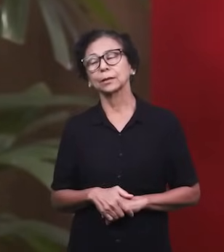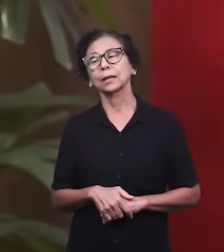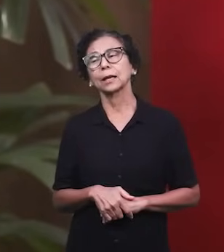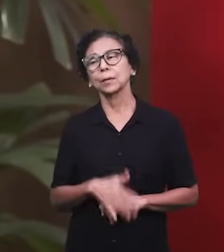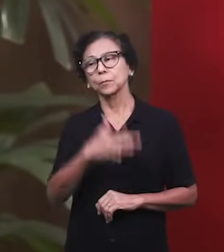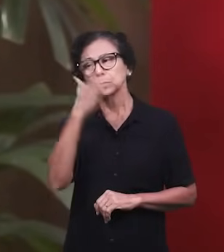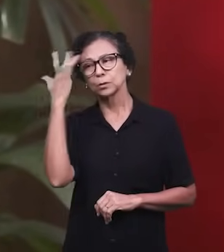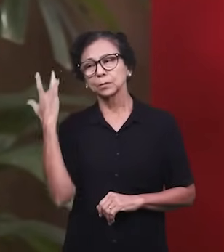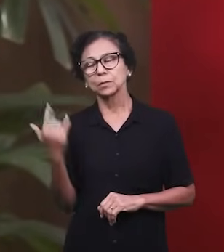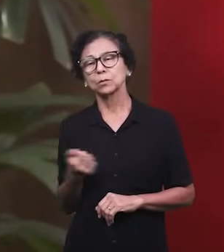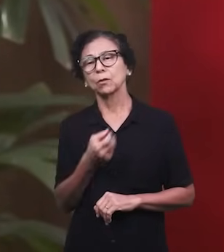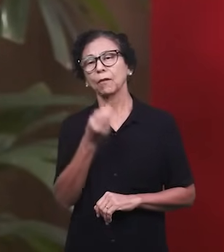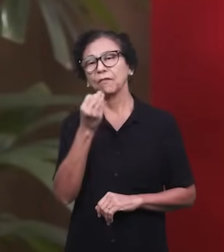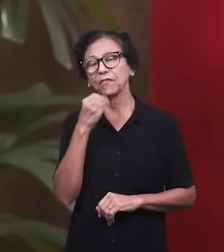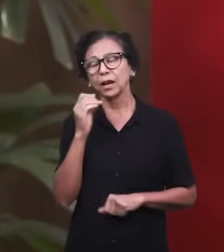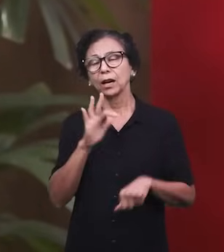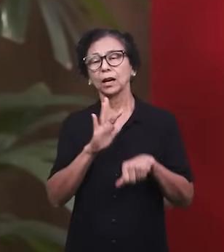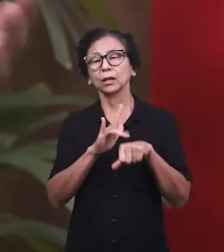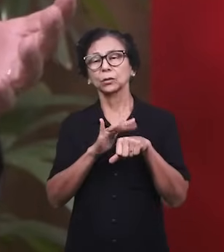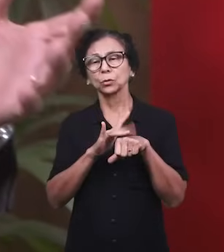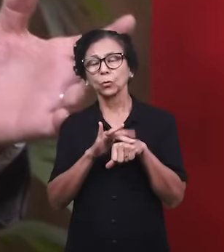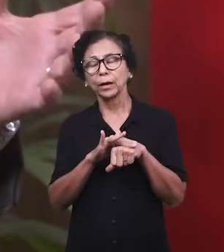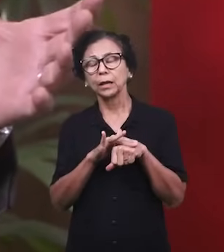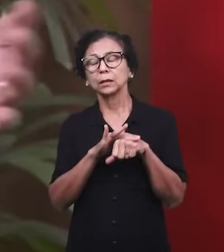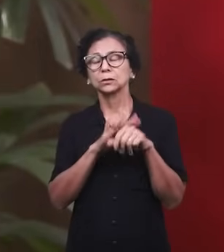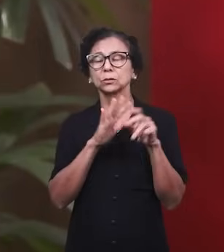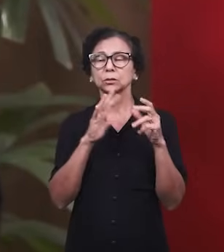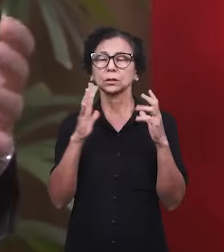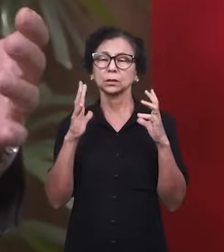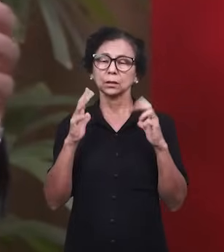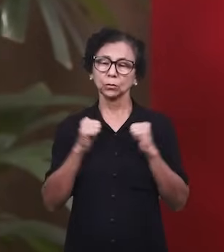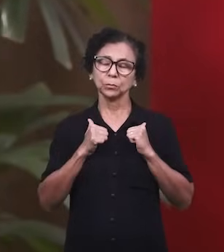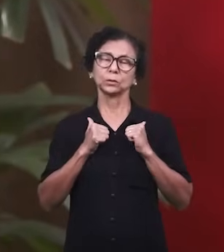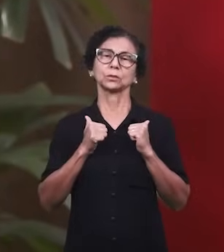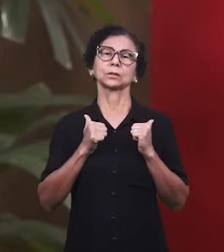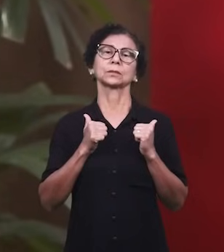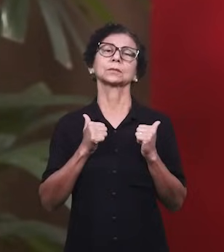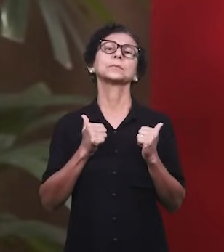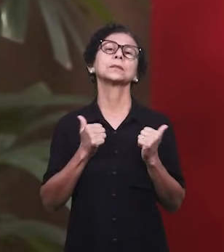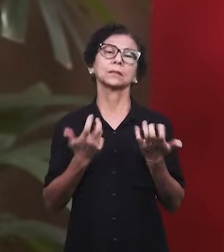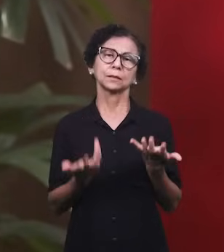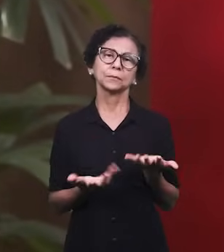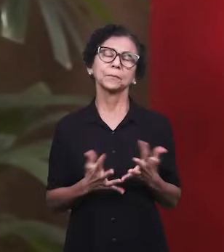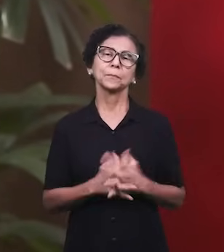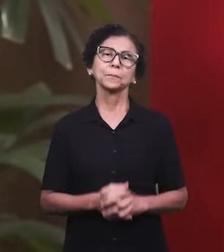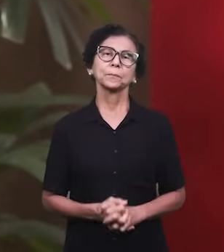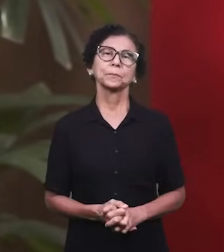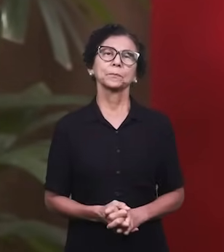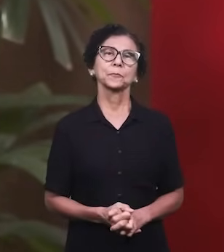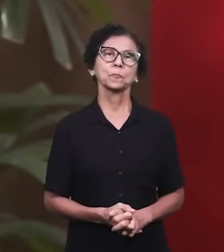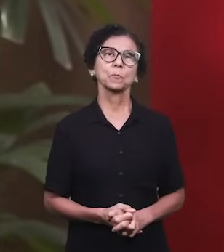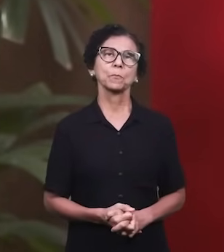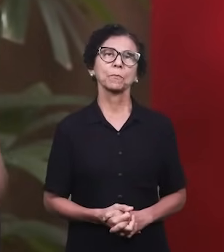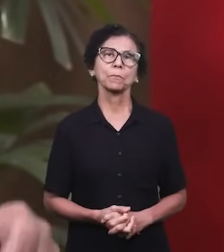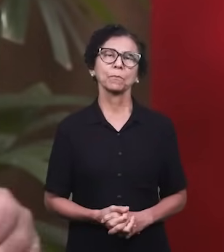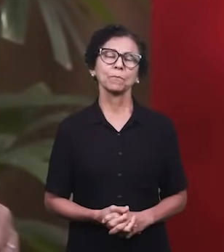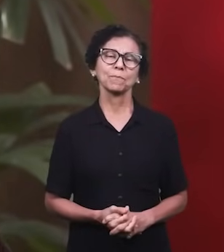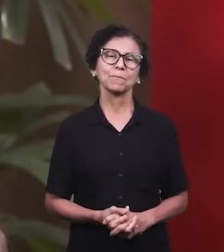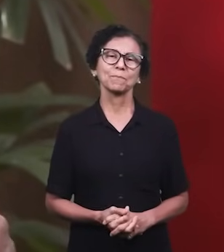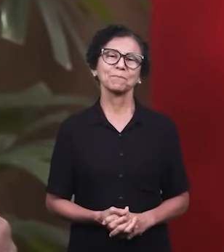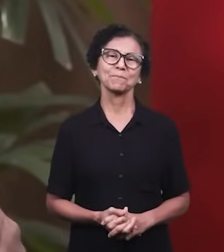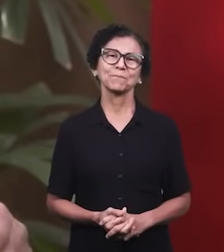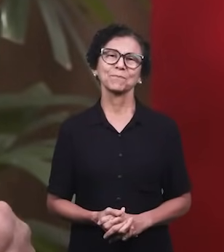e os que dormem, né? Então, é a doença espiritual, acontece realmente isso. Mas na pergunta, o que é interessante